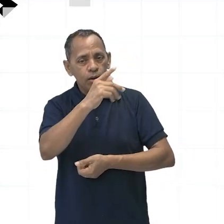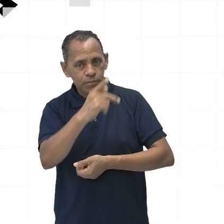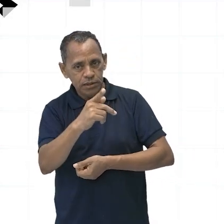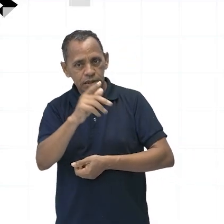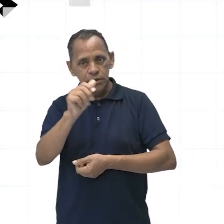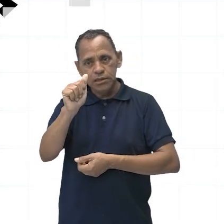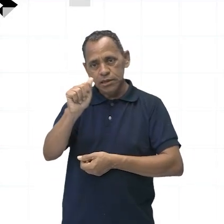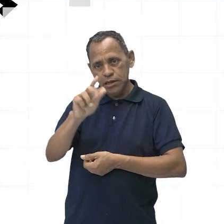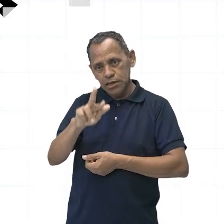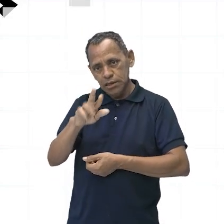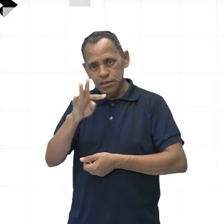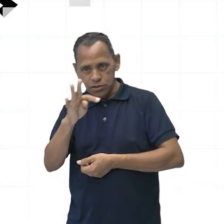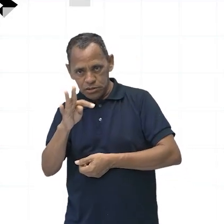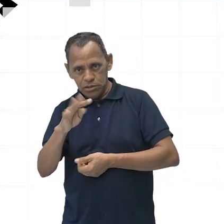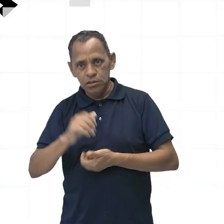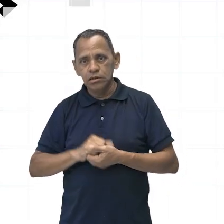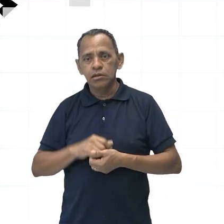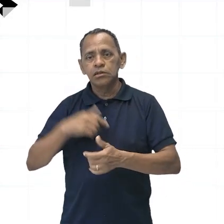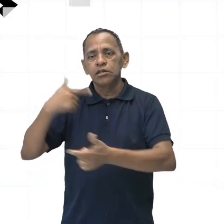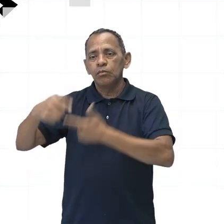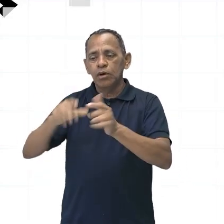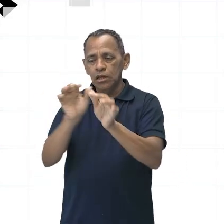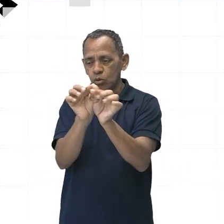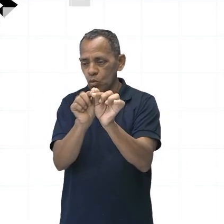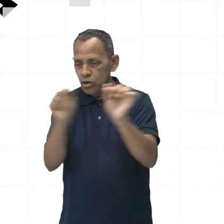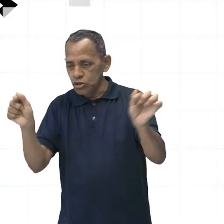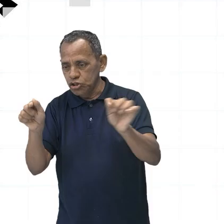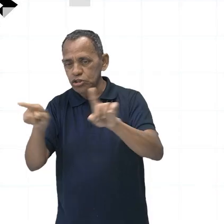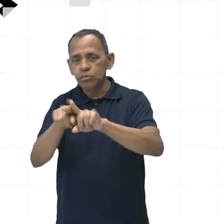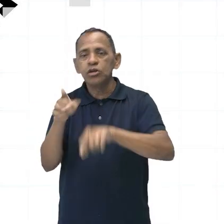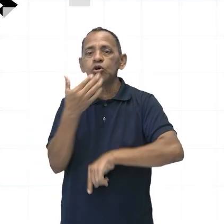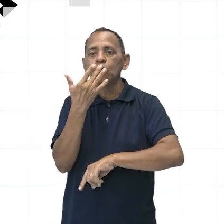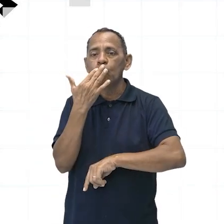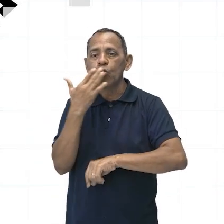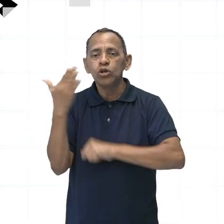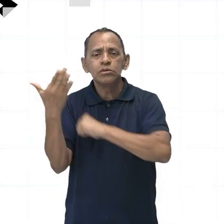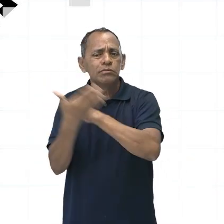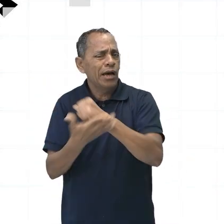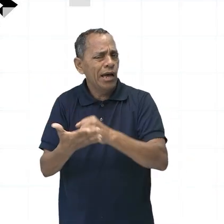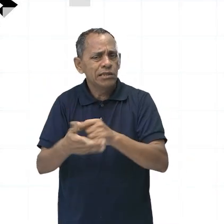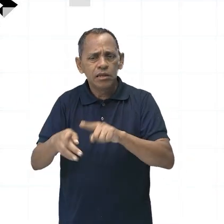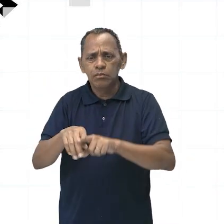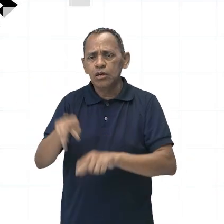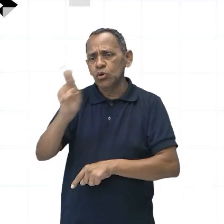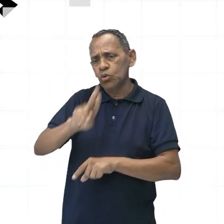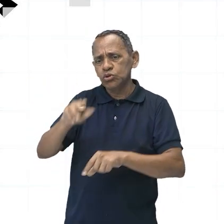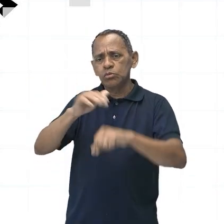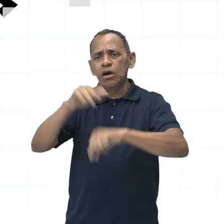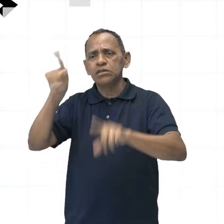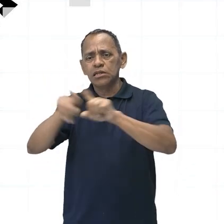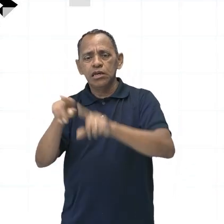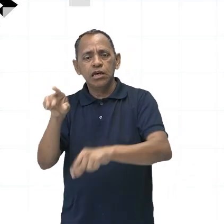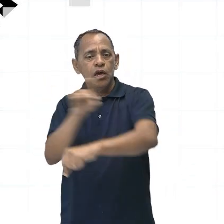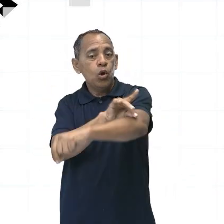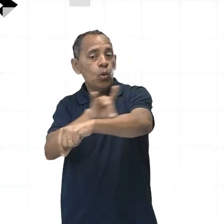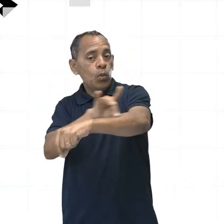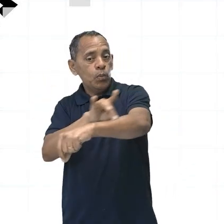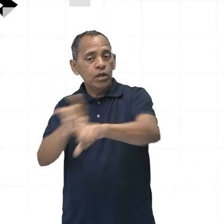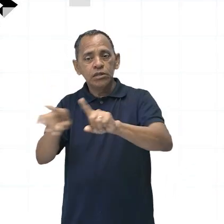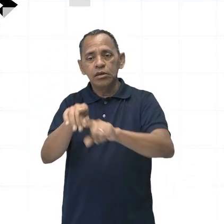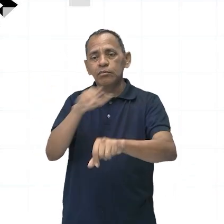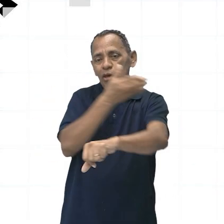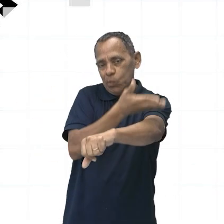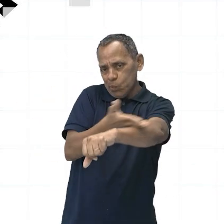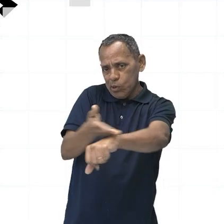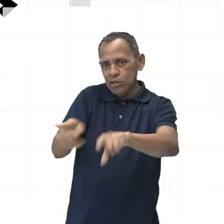trabalha principalmente com as linhas e com as cores, utilizando muito o preto e o branco. Não só o preto e o